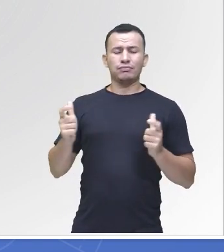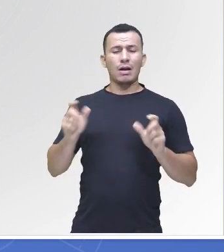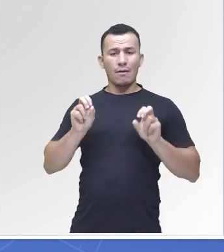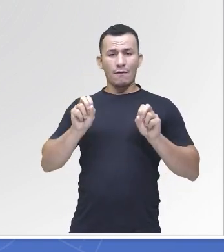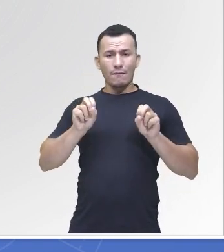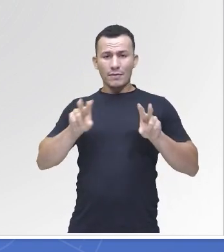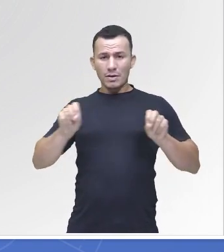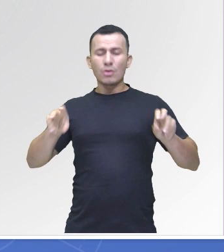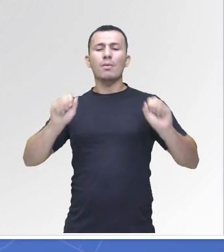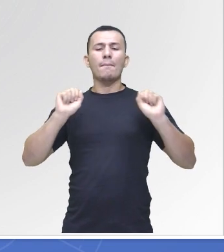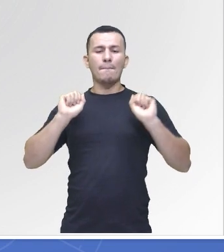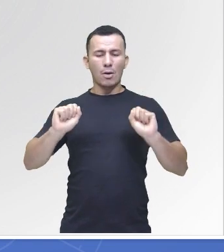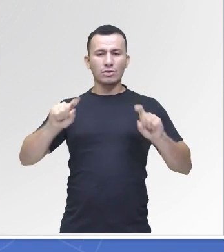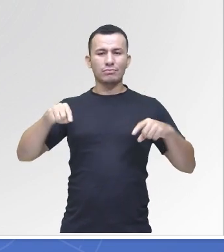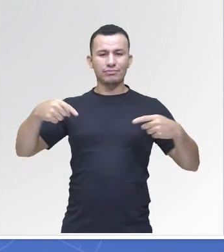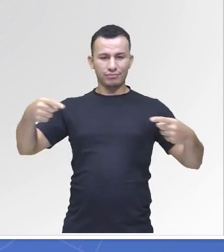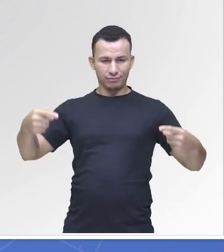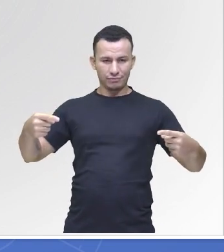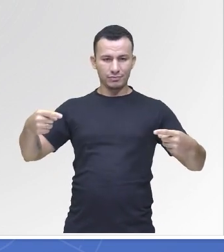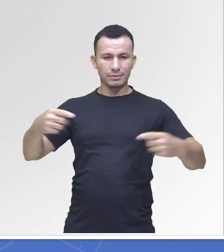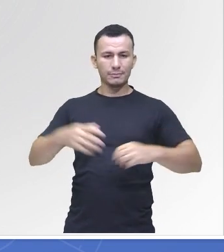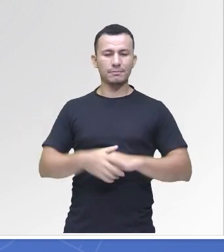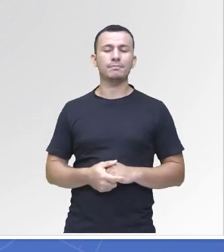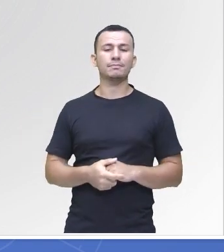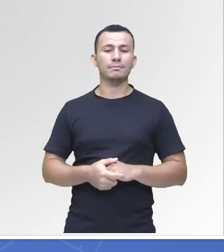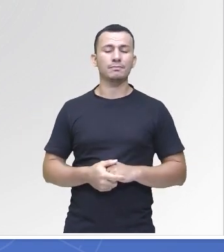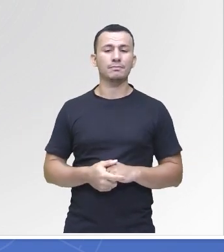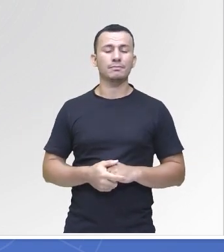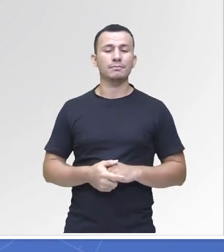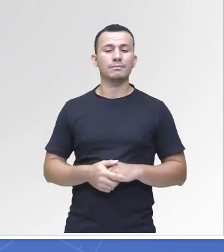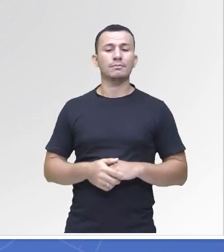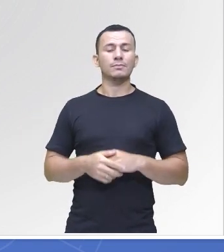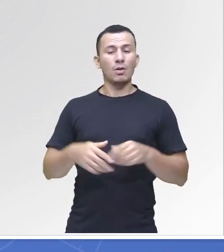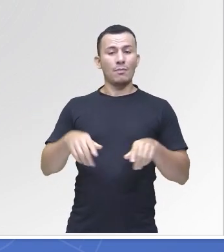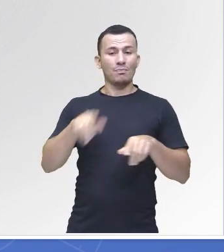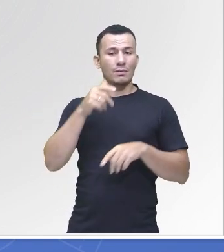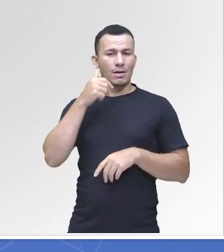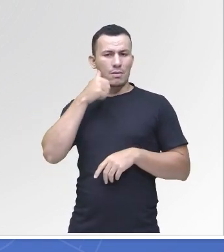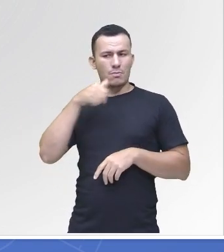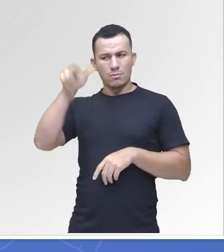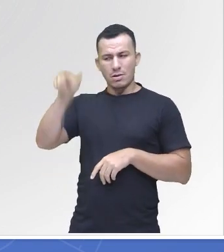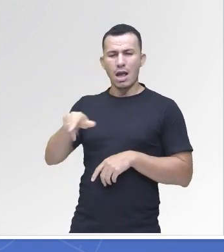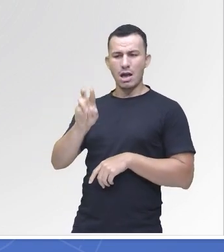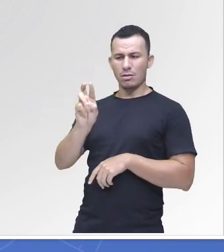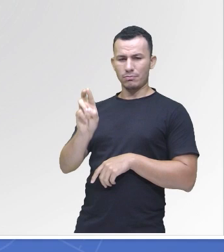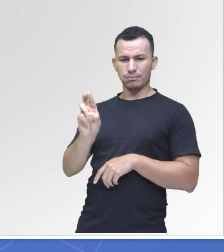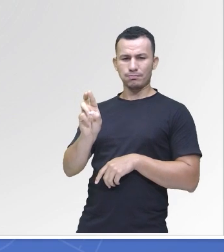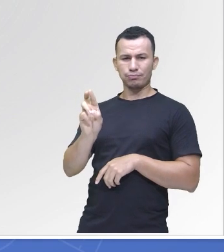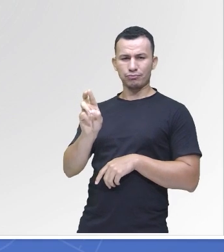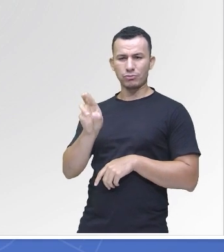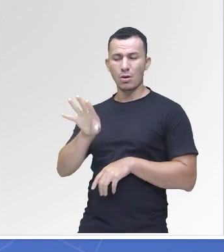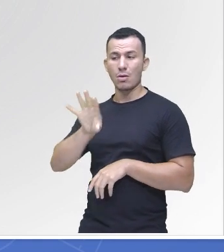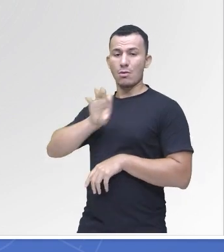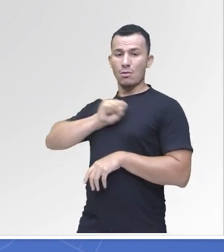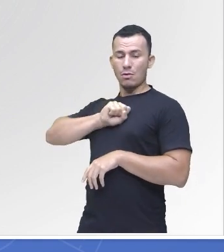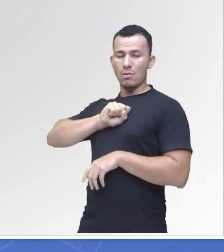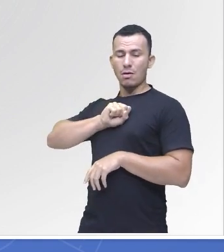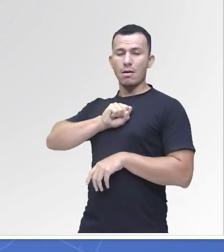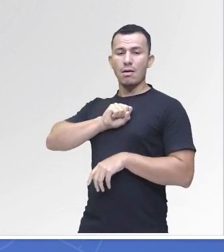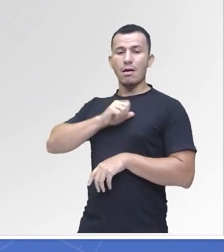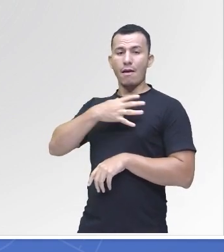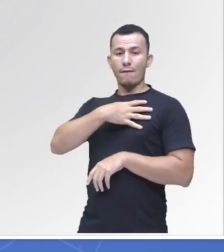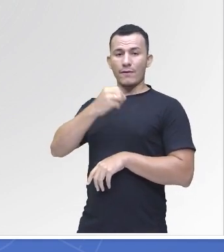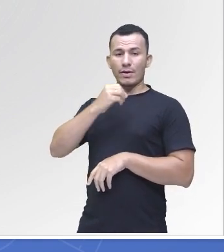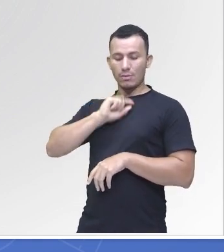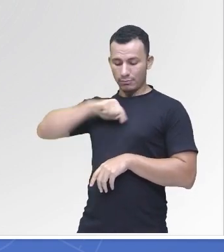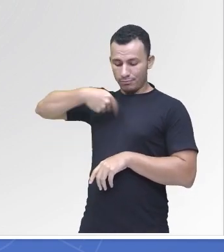ser sexualmente transmissível. Além disso, né, as mães que são infectadas através desse mosquito, os seus filhos